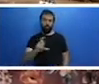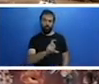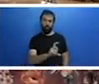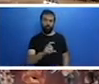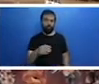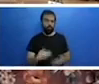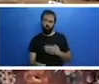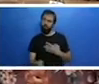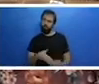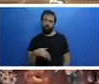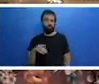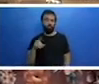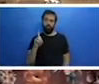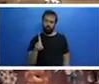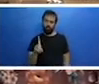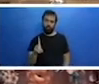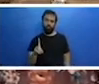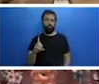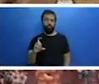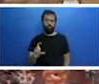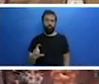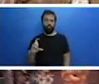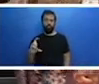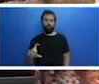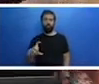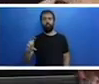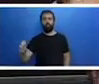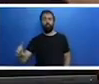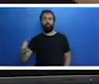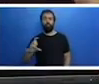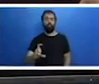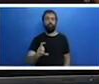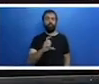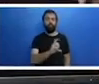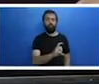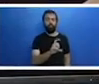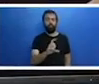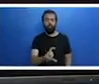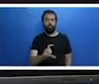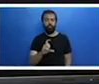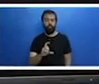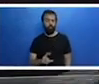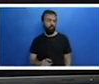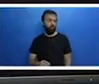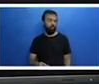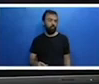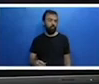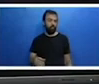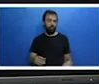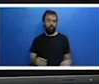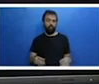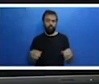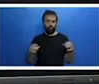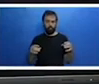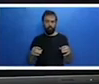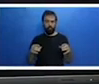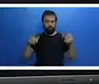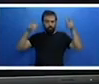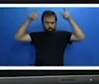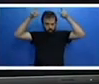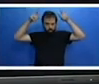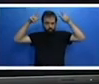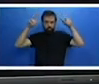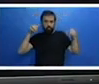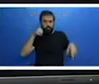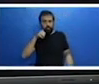ele pode ir de uma em uma casa, ele movimenta para onde ele quiser. A rainha movimenta uma ou quantas casas